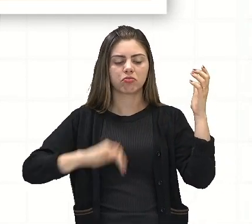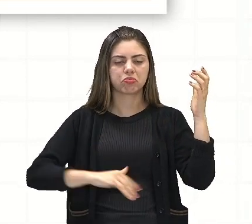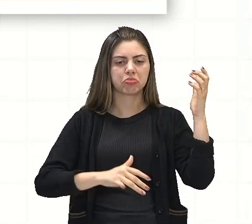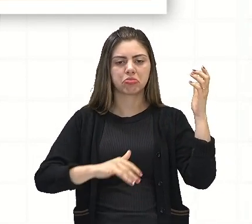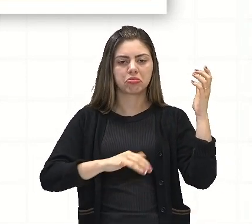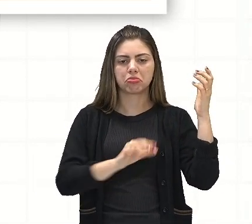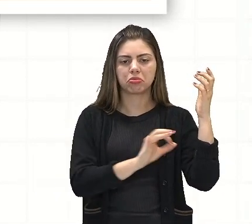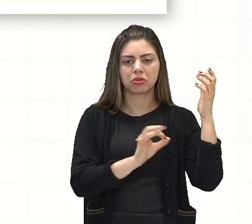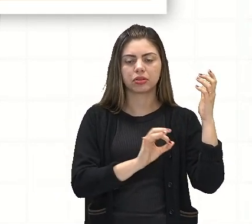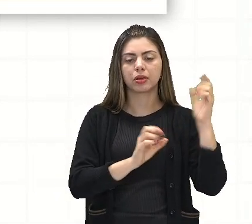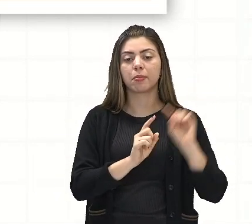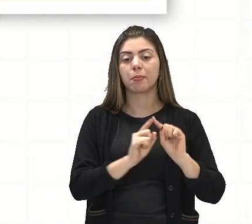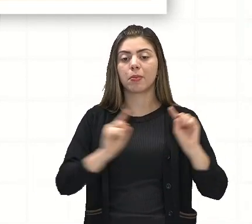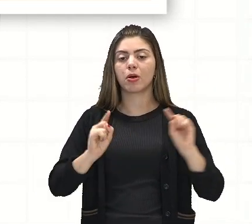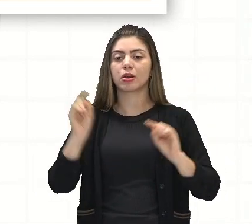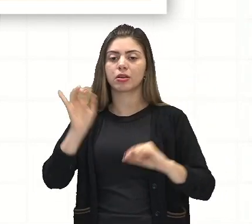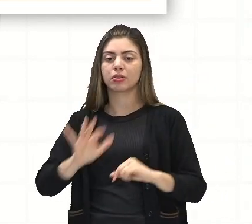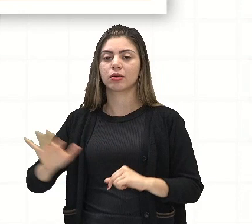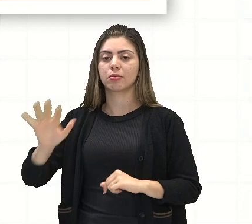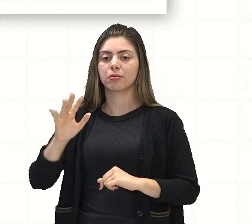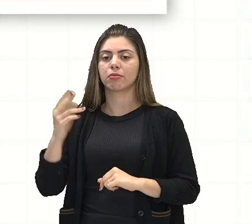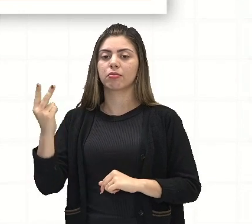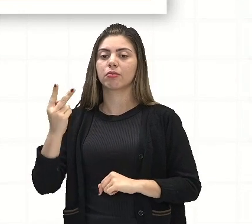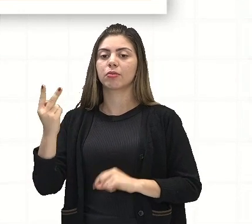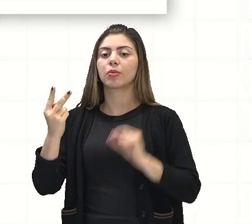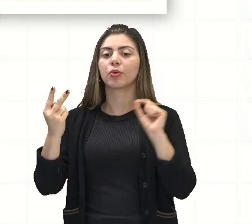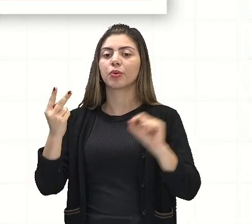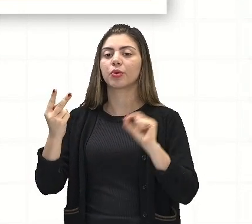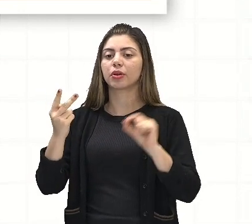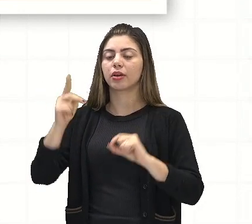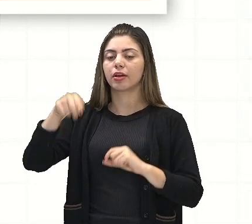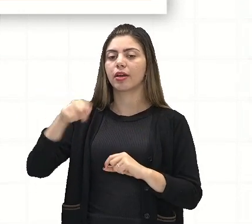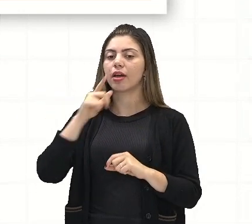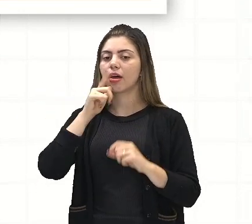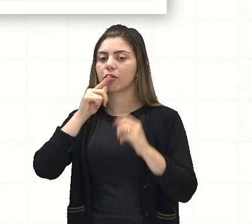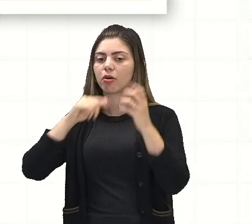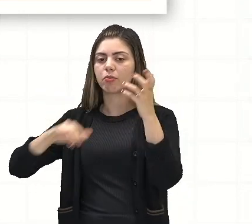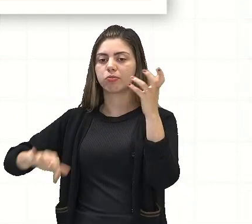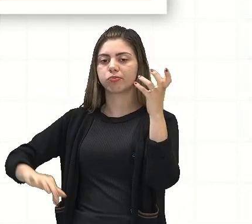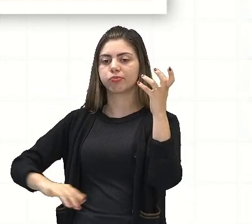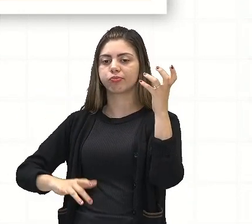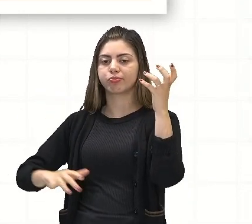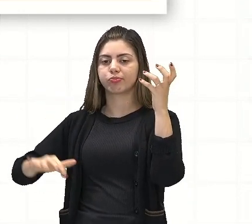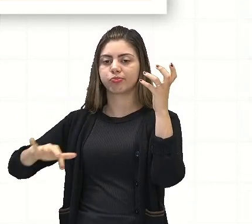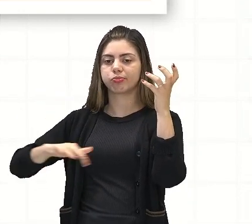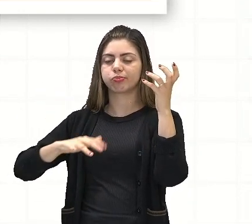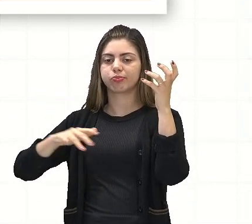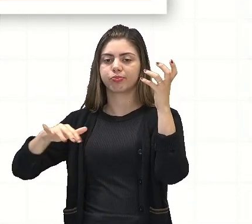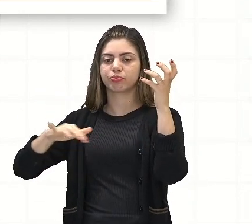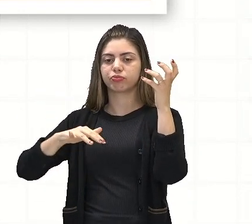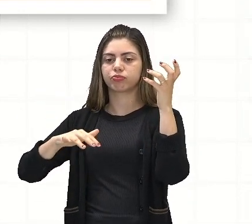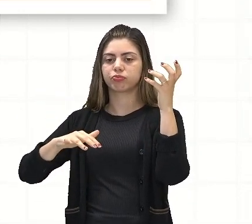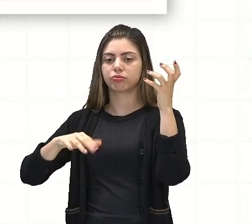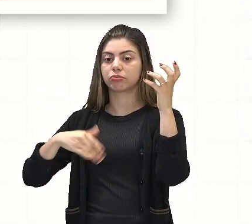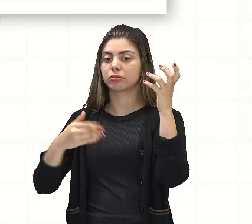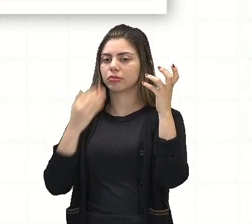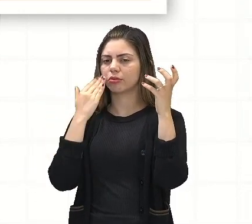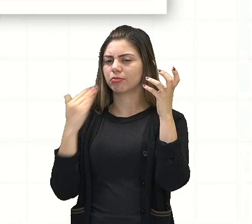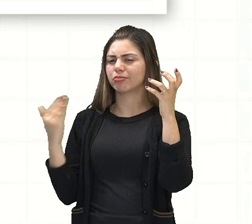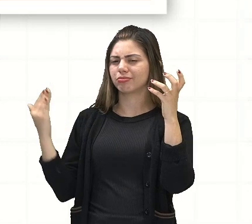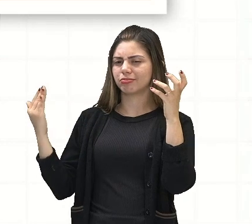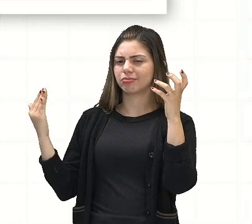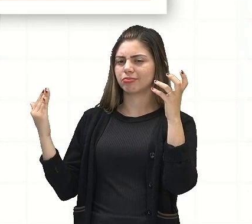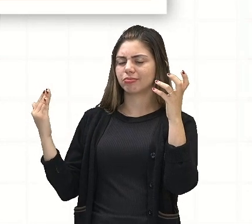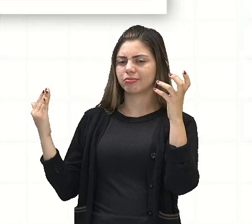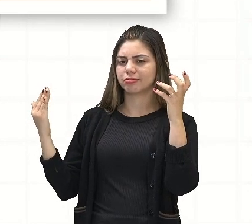no período de cheia, eu tenho aqui a cheia dos rios e o nível normal do rio, ele aqui aumentou,